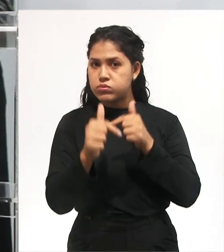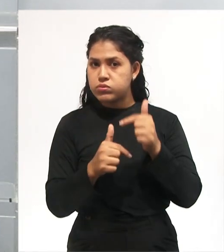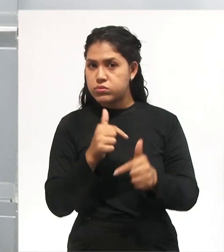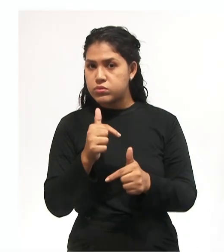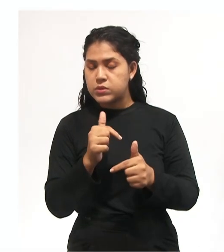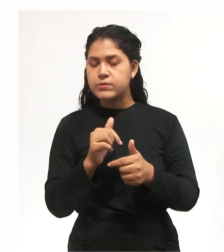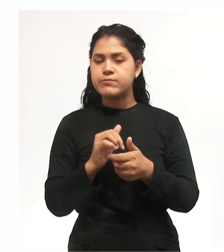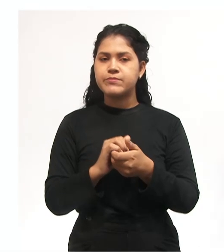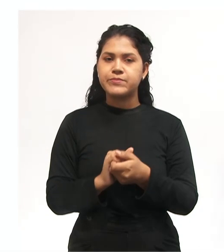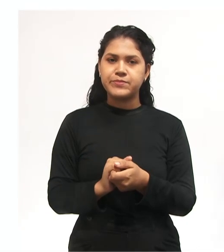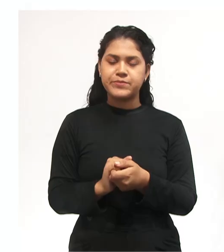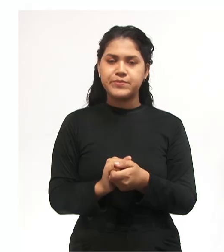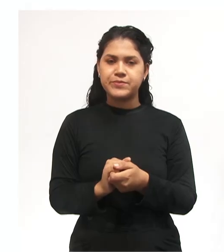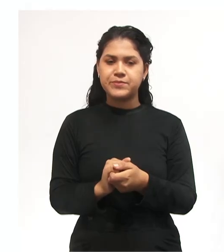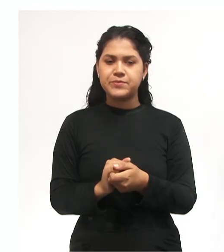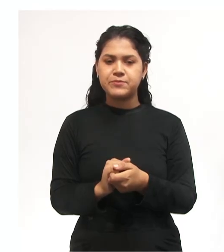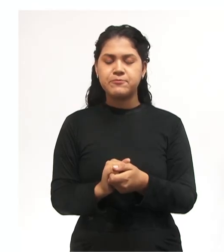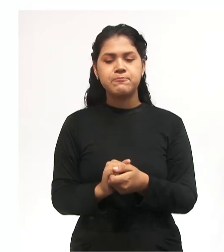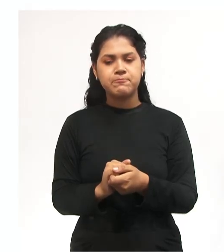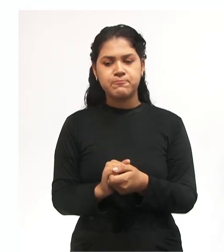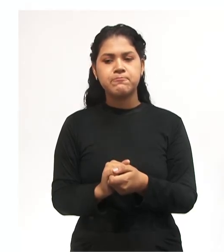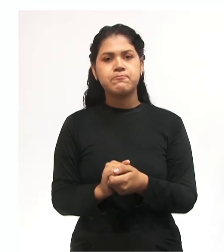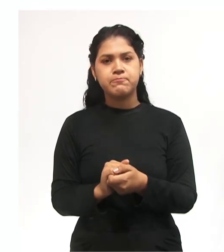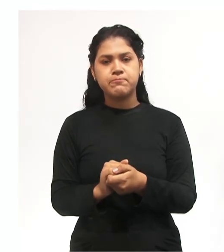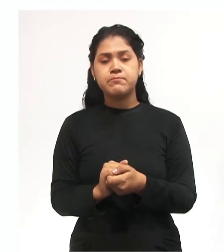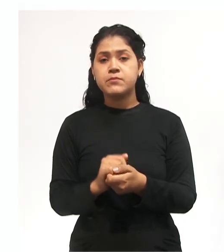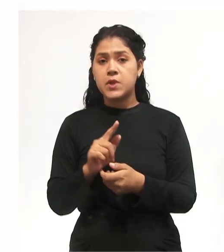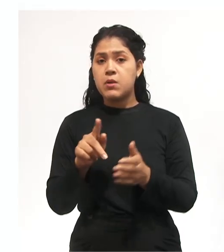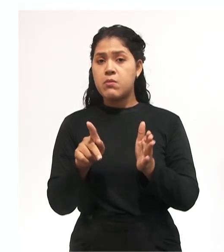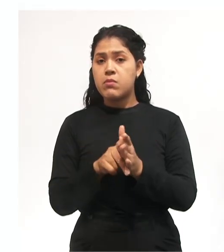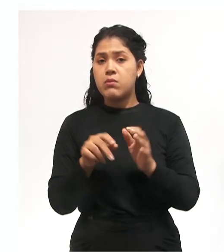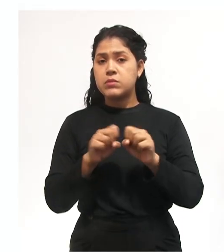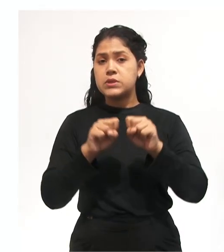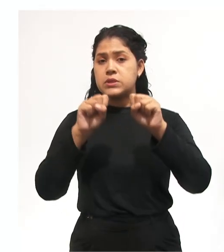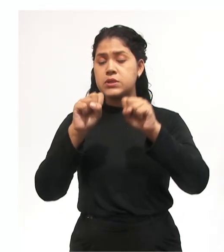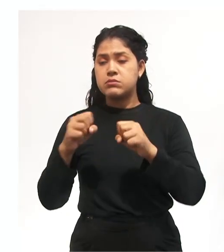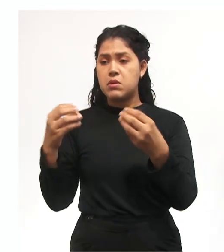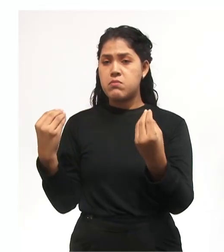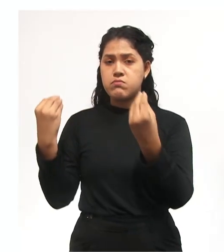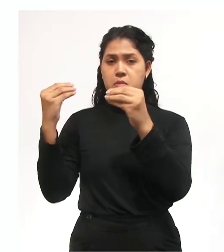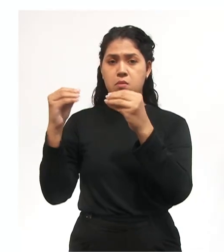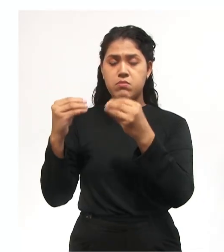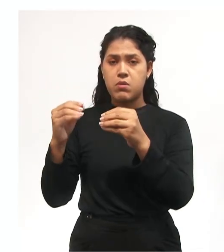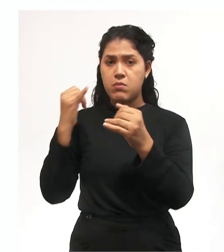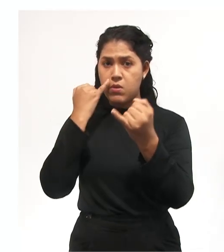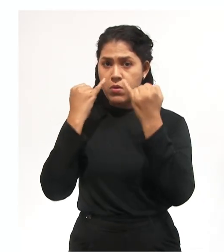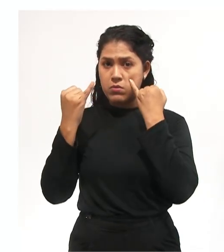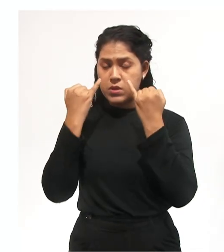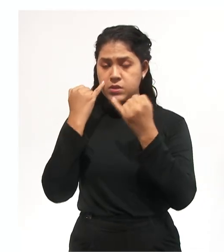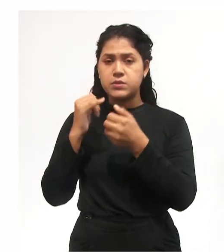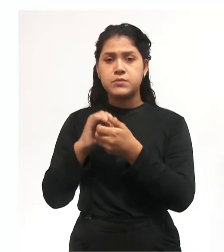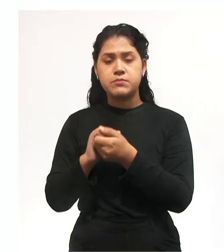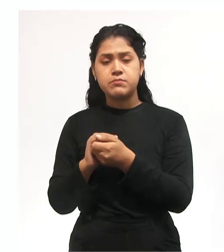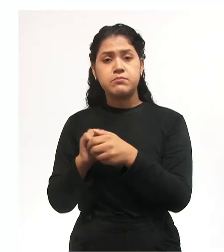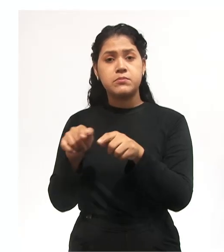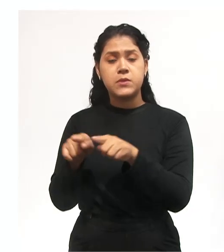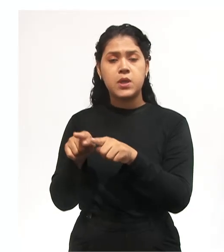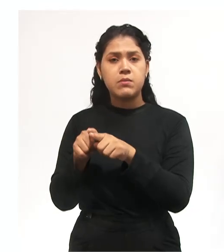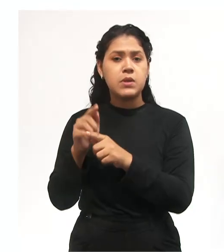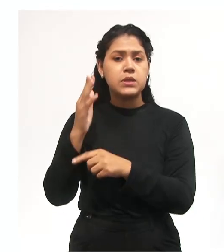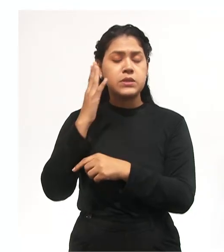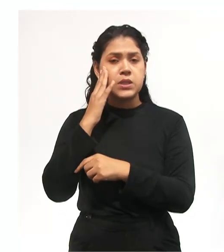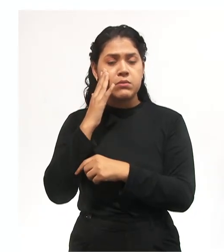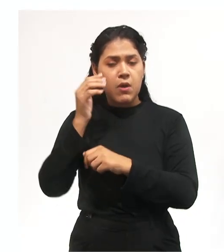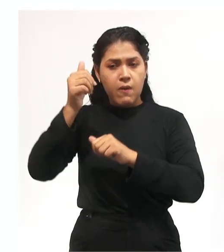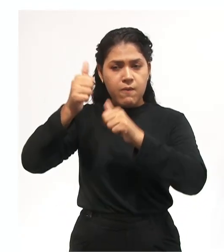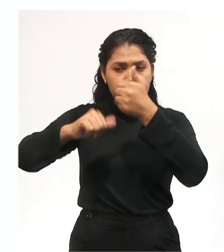lá continuar. Então ele refere-se a essa sistematização de informações e processos de avaliação de